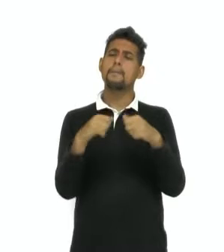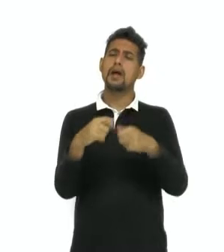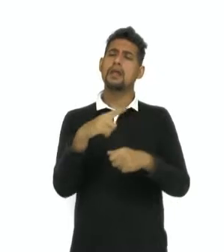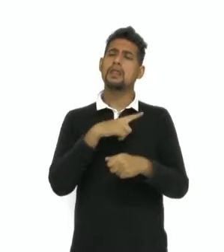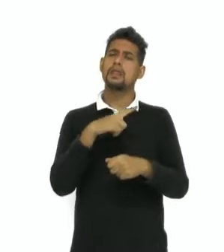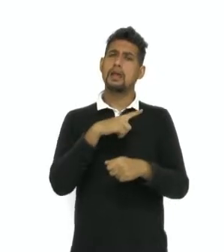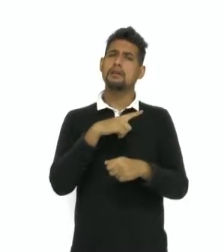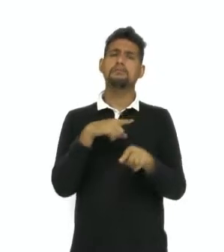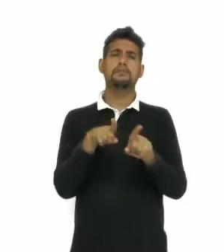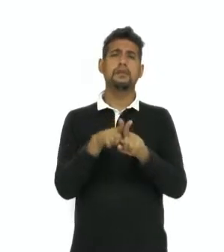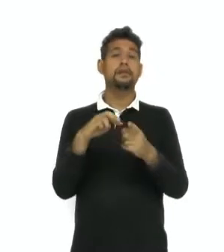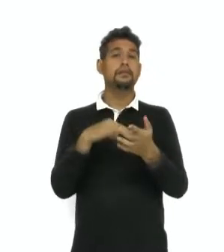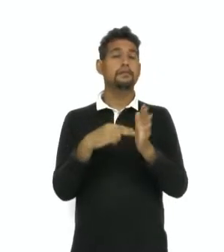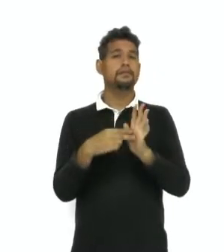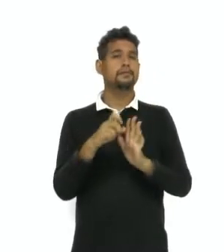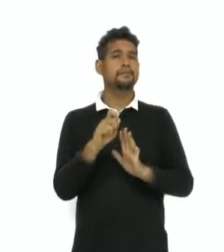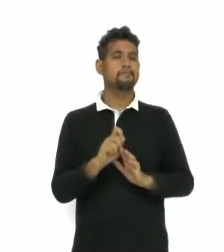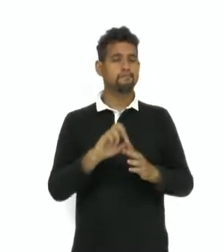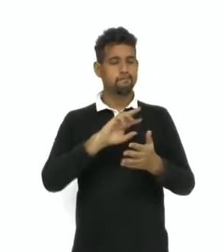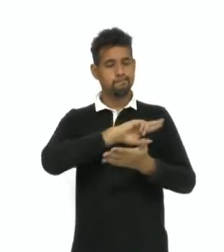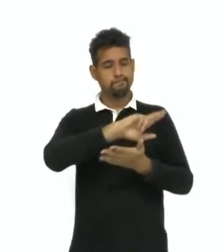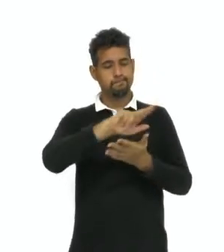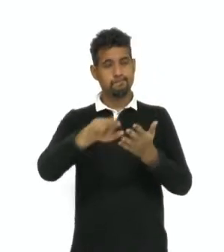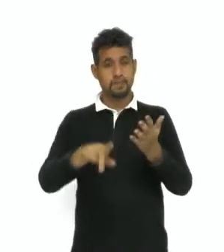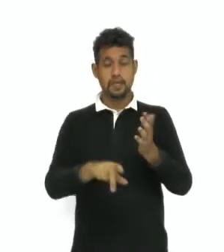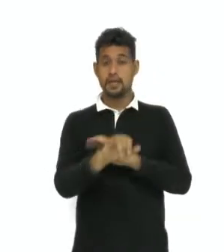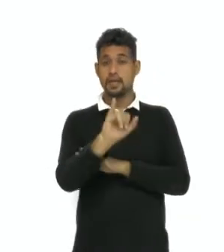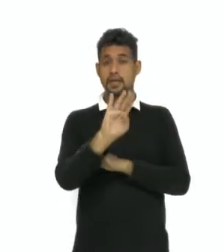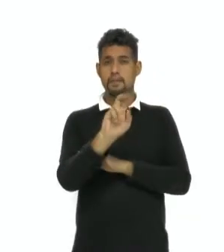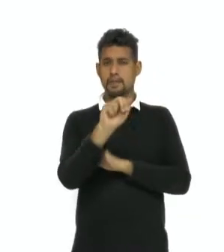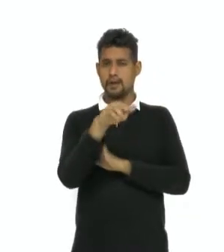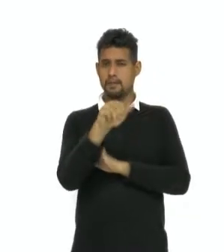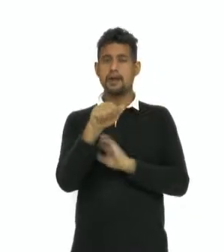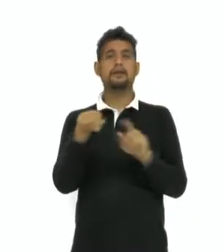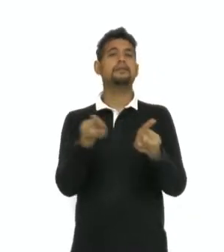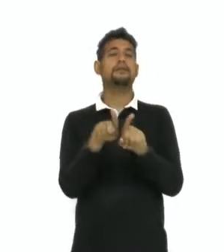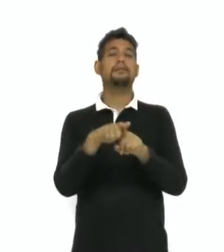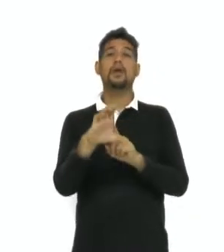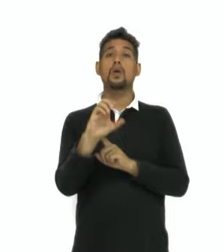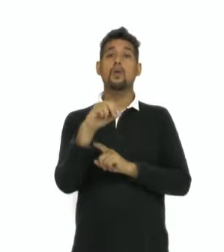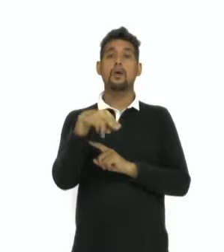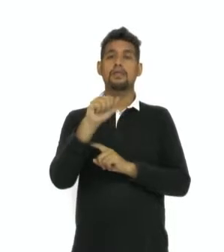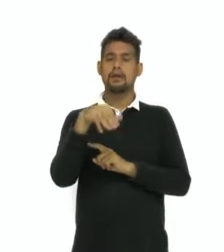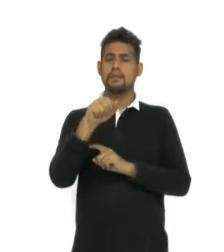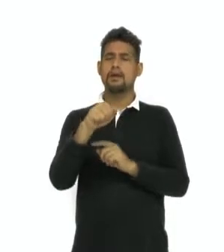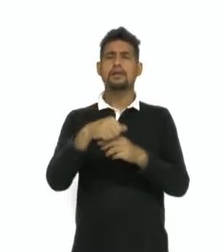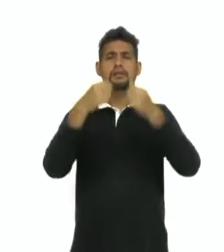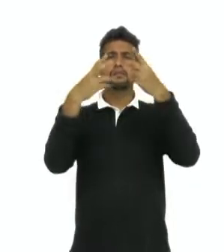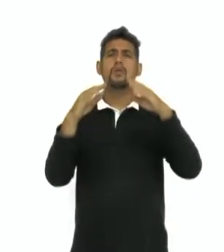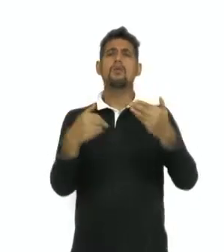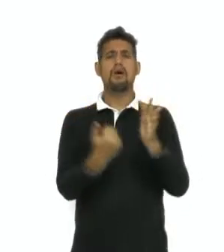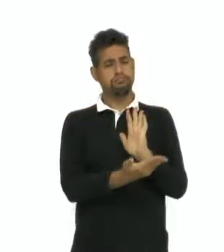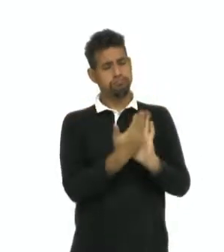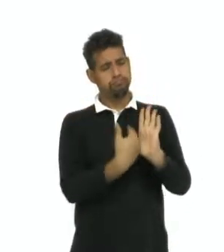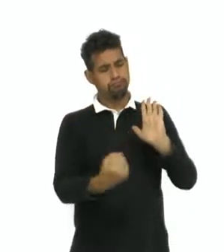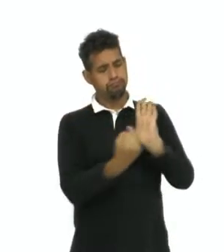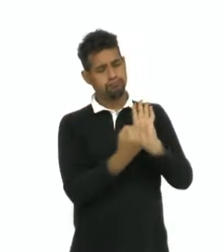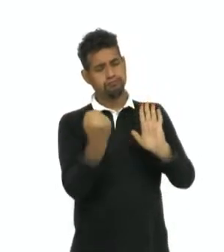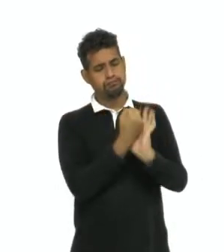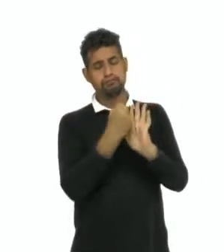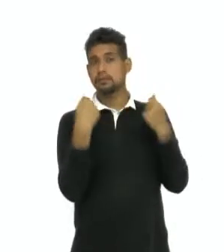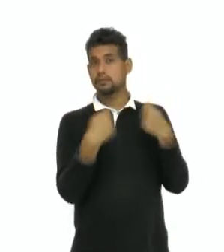nas embalagens são os órgãos competentes, como o IBAMA e o CONAMA, que estabelecem quais simbologias e elementos devem